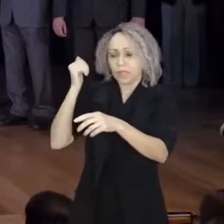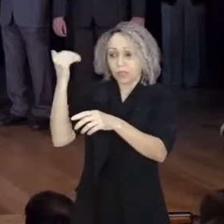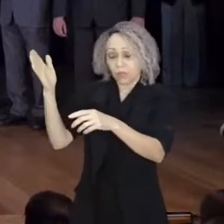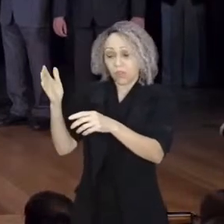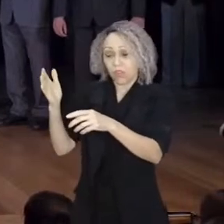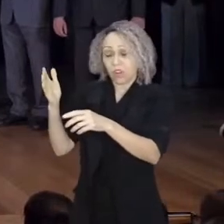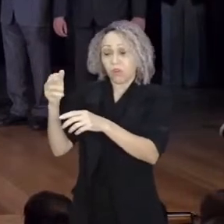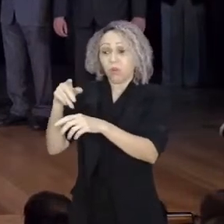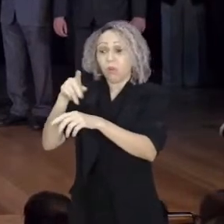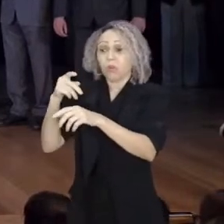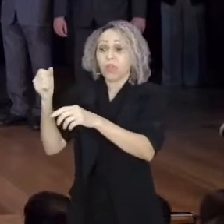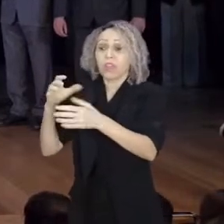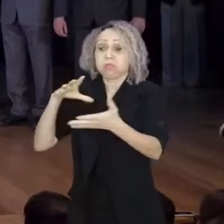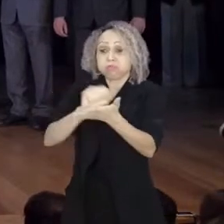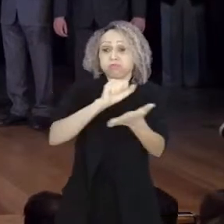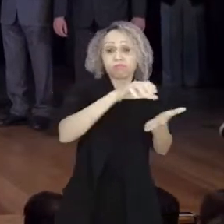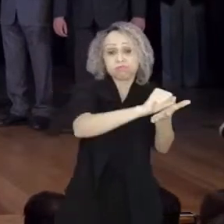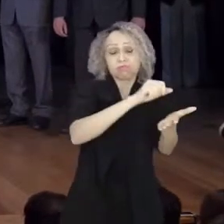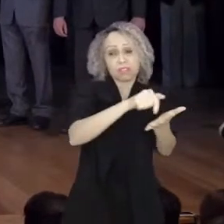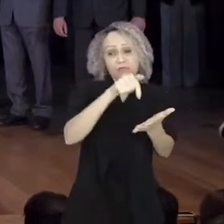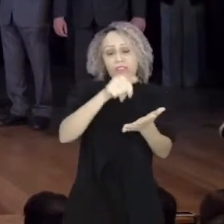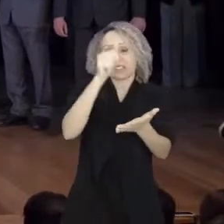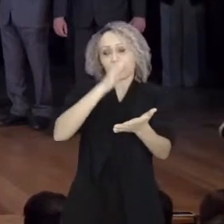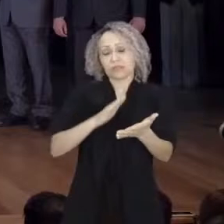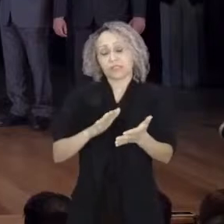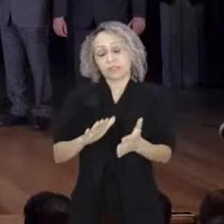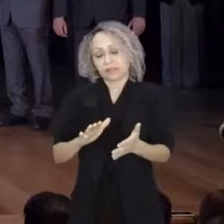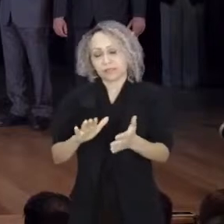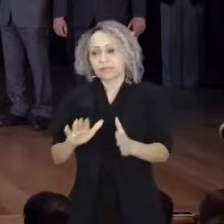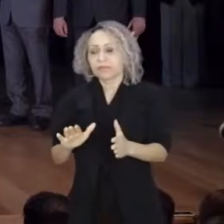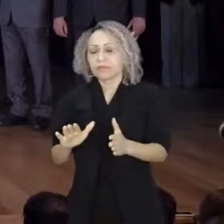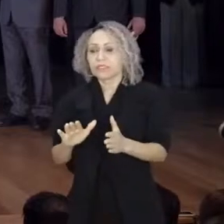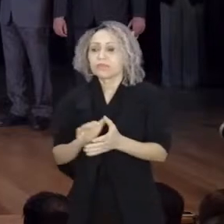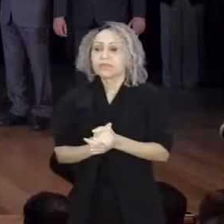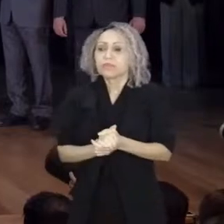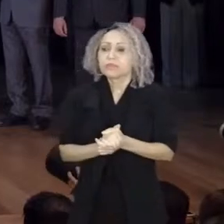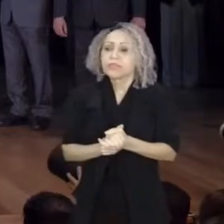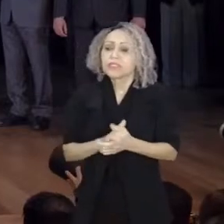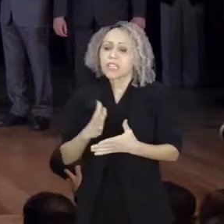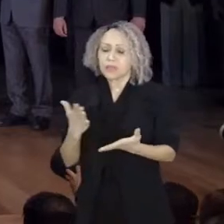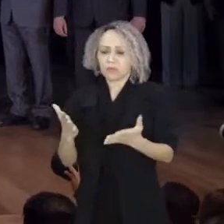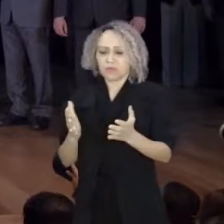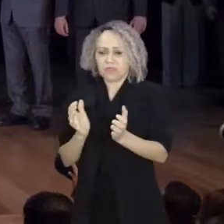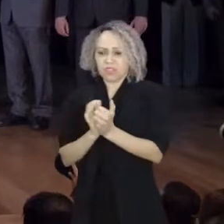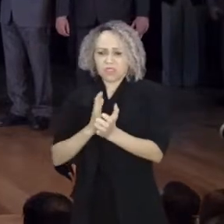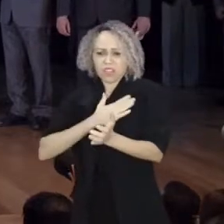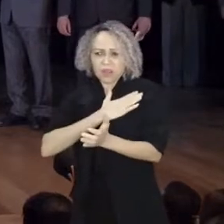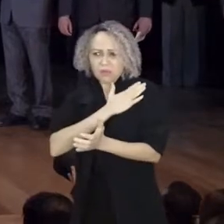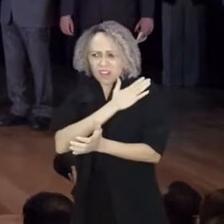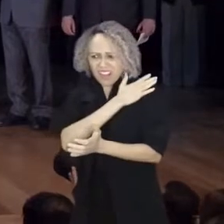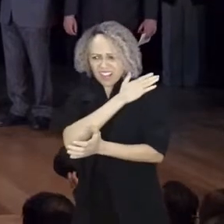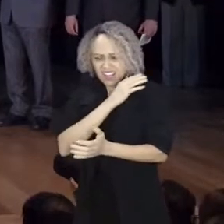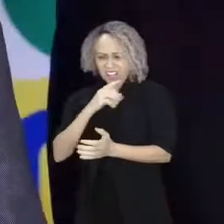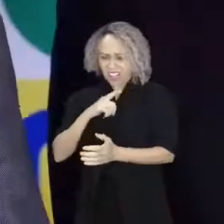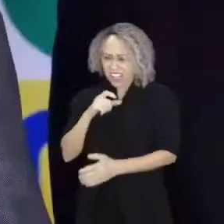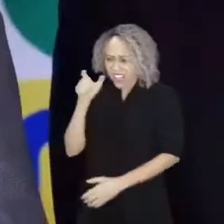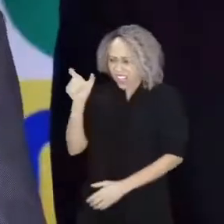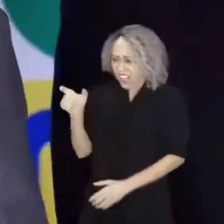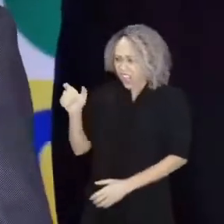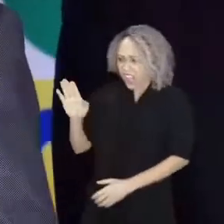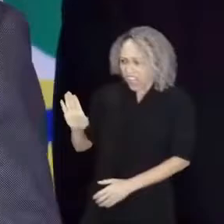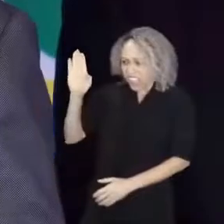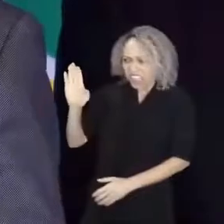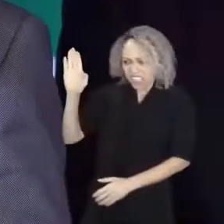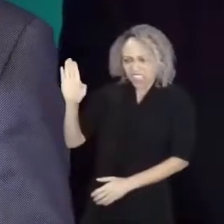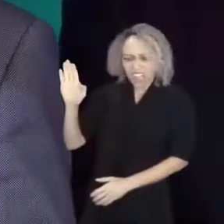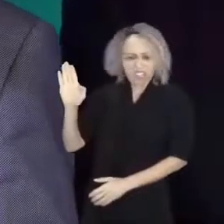não foi feita para ter candidato. Quem quiser ter candidato, se aposente e seja candidato. Mas as pessoas da ativa das Forças Armadas